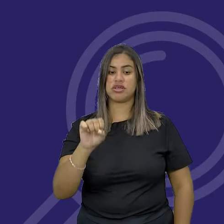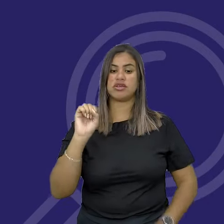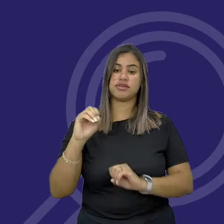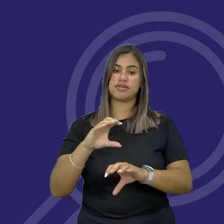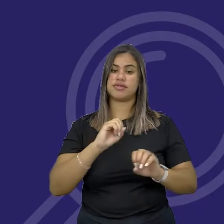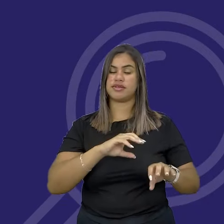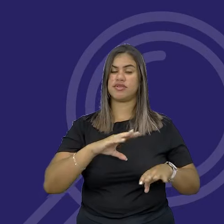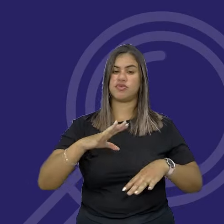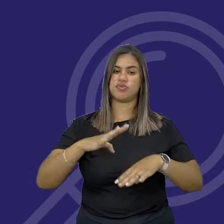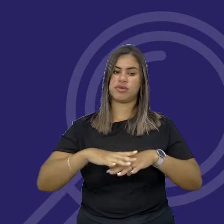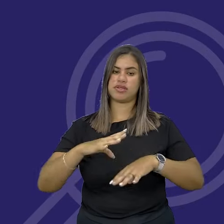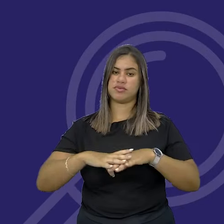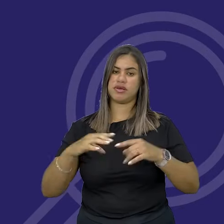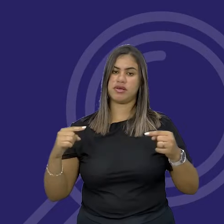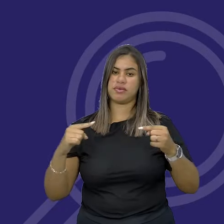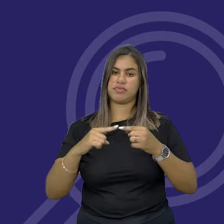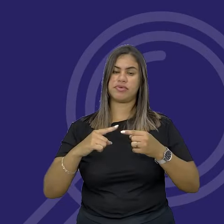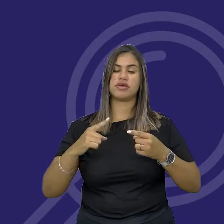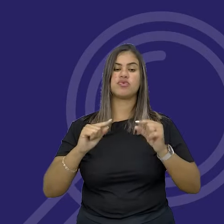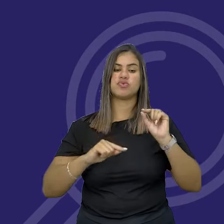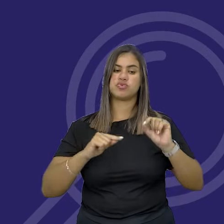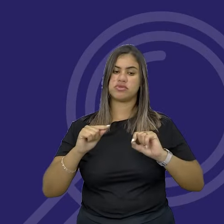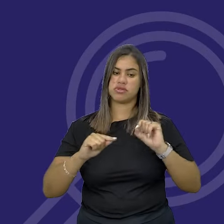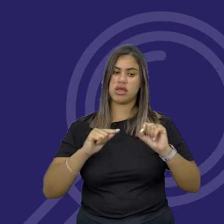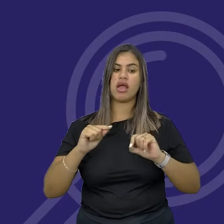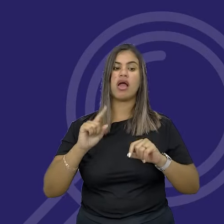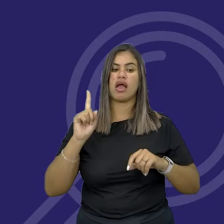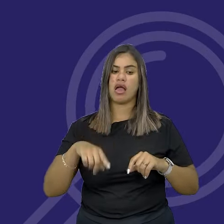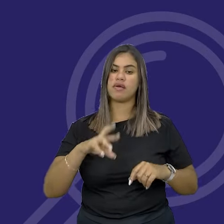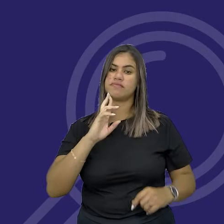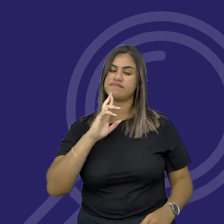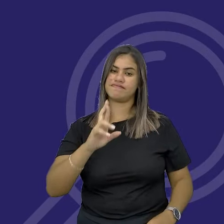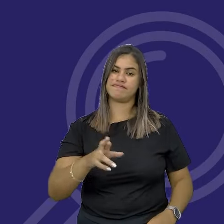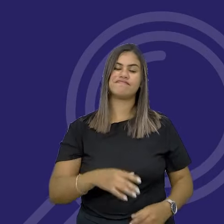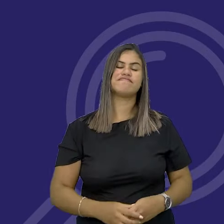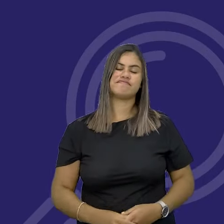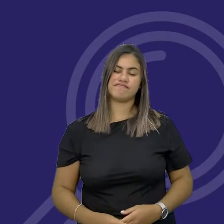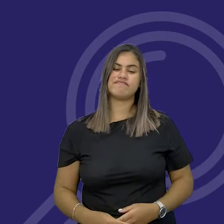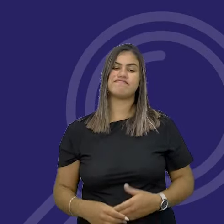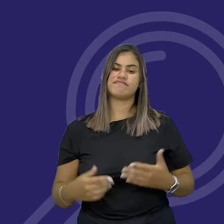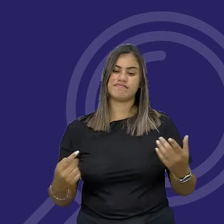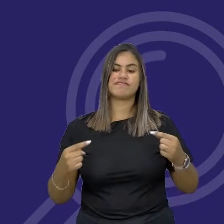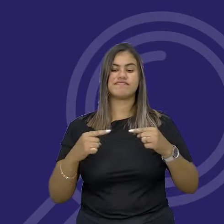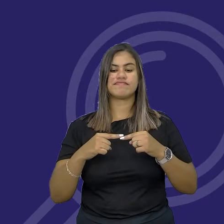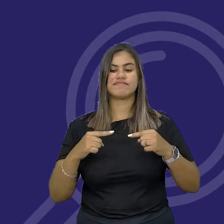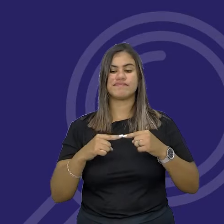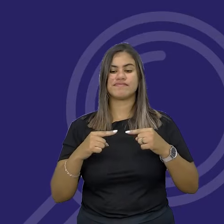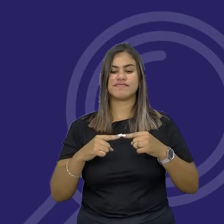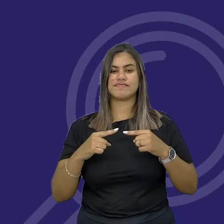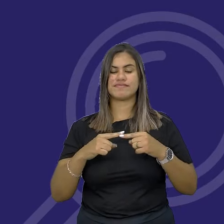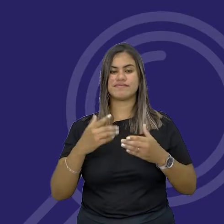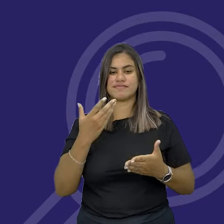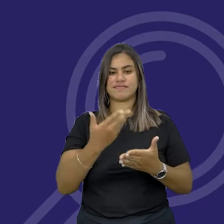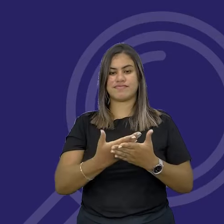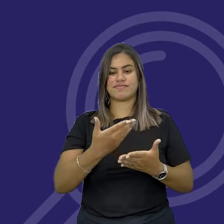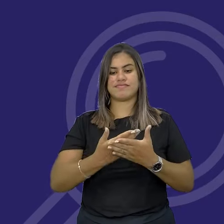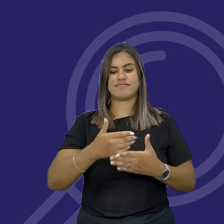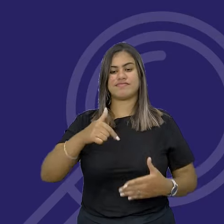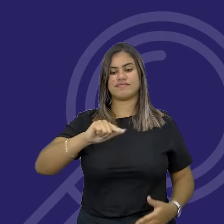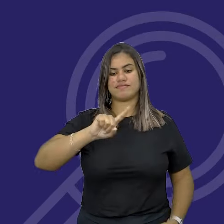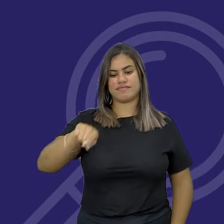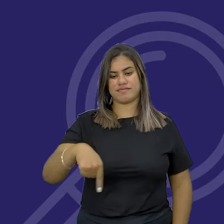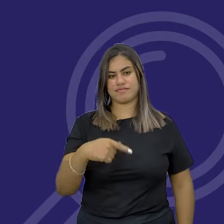dado através da resolução, então aqui a gente aplicou na aula 7 e 8